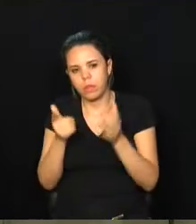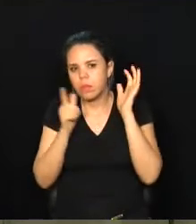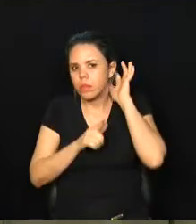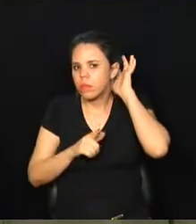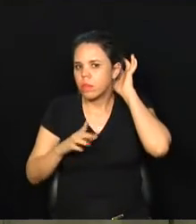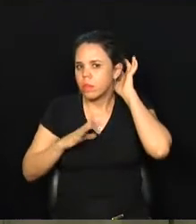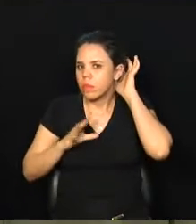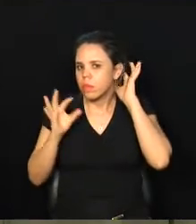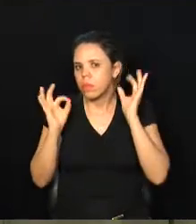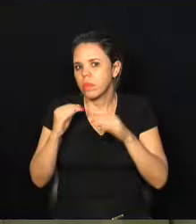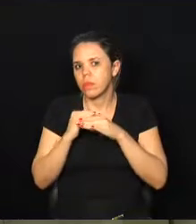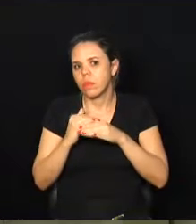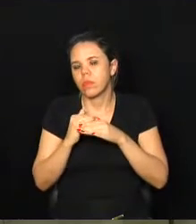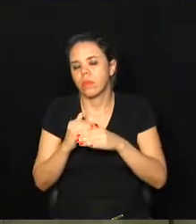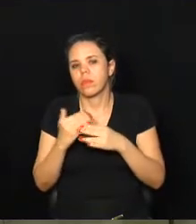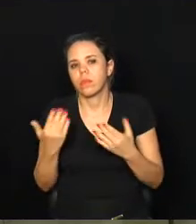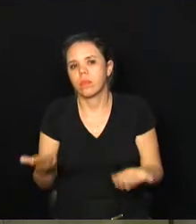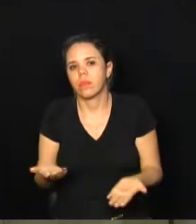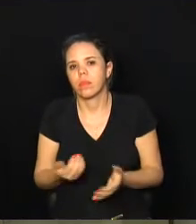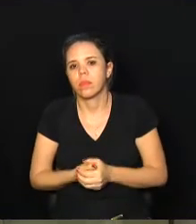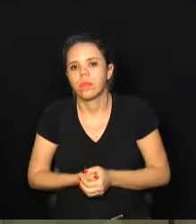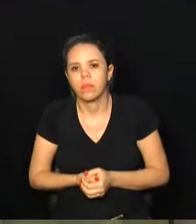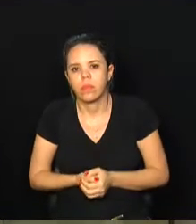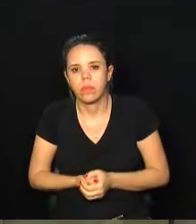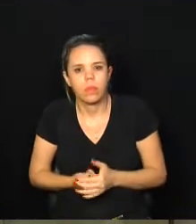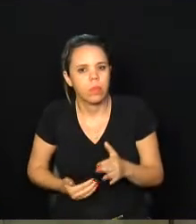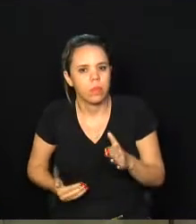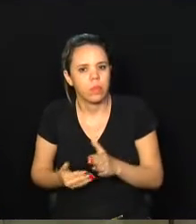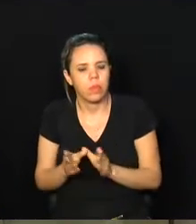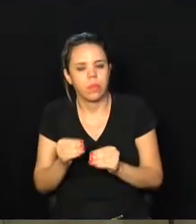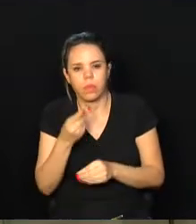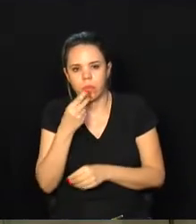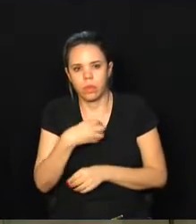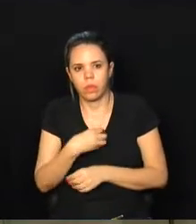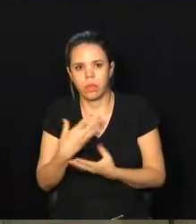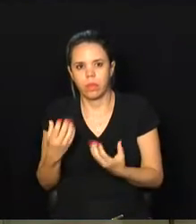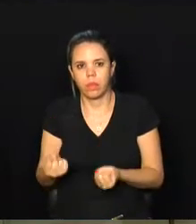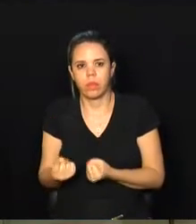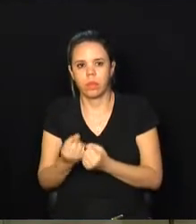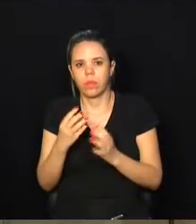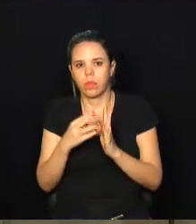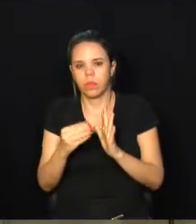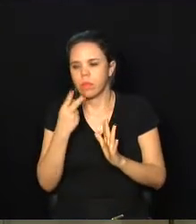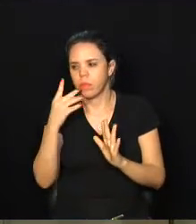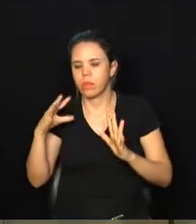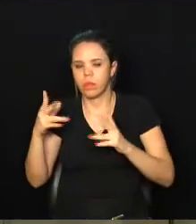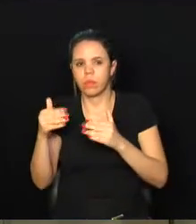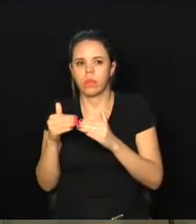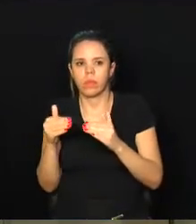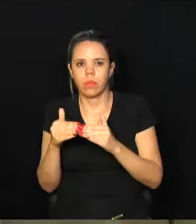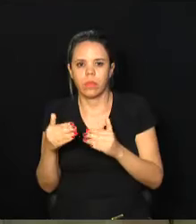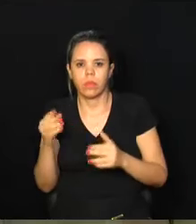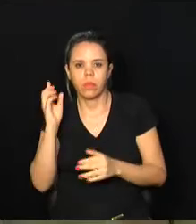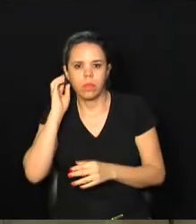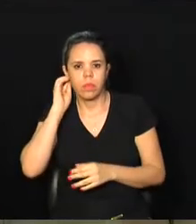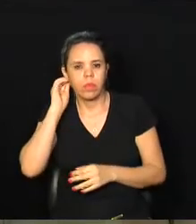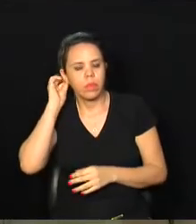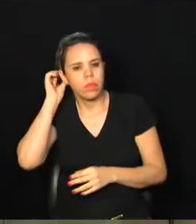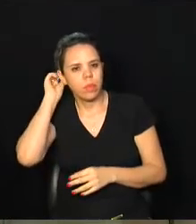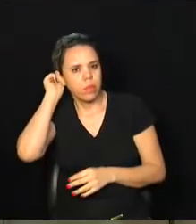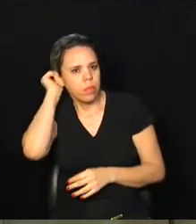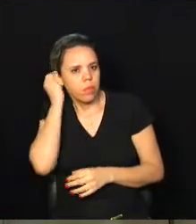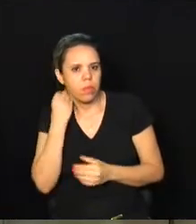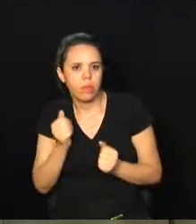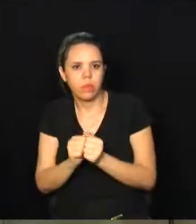cidades mais justas. E aí, por último, queria dizer que me sinto contemplada pela fala de todos e vou estar por